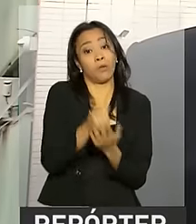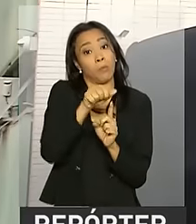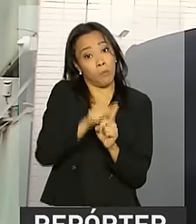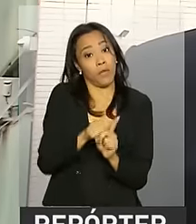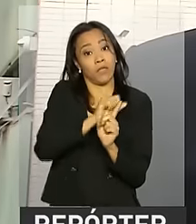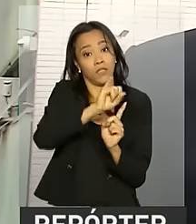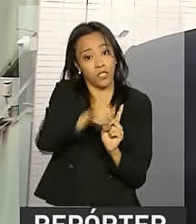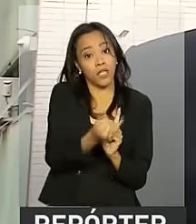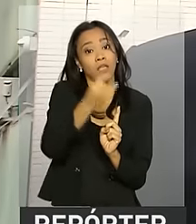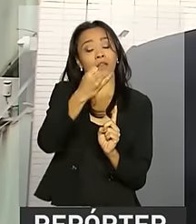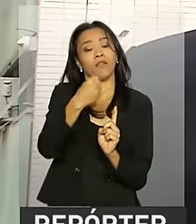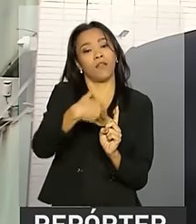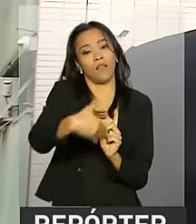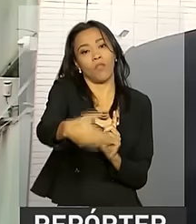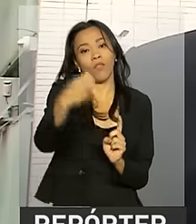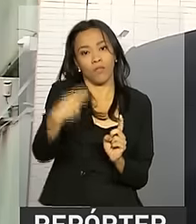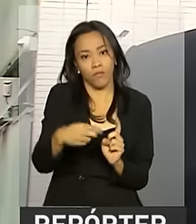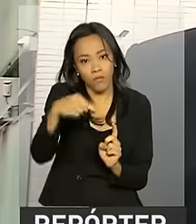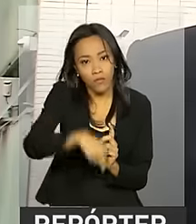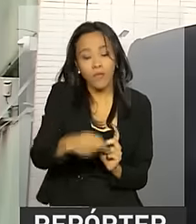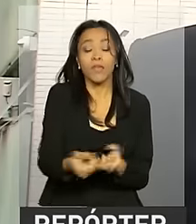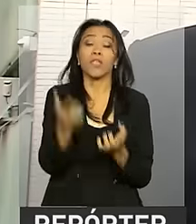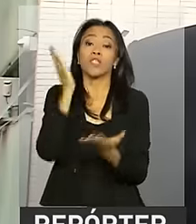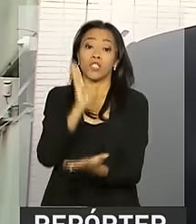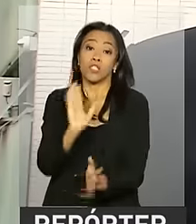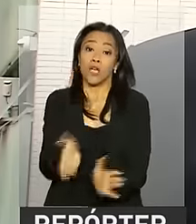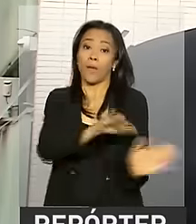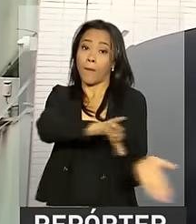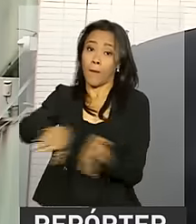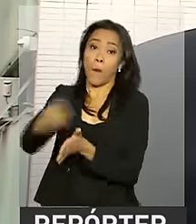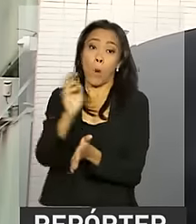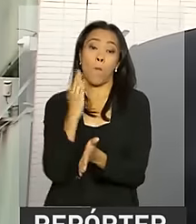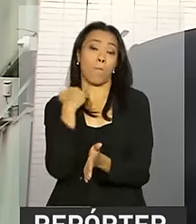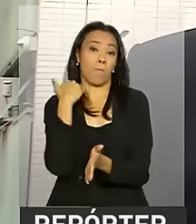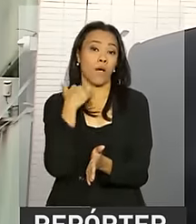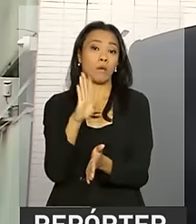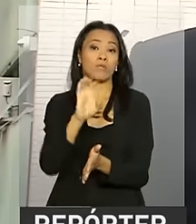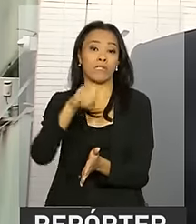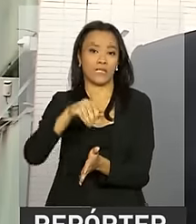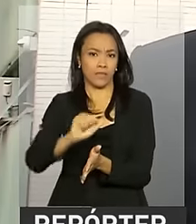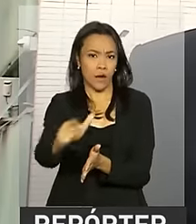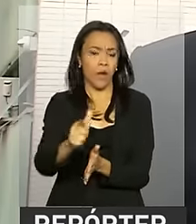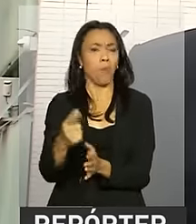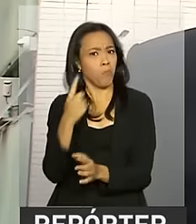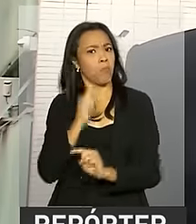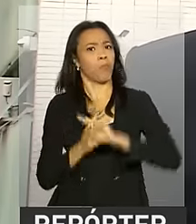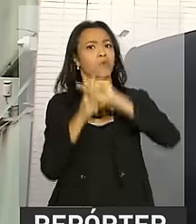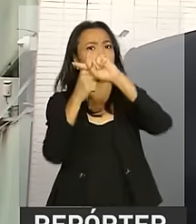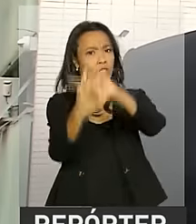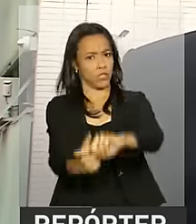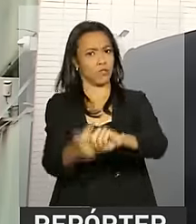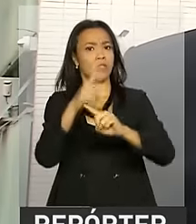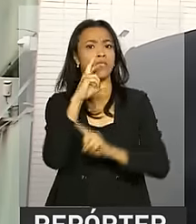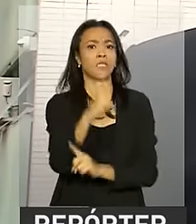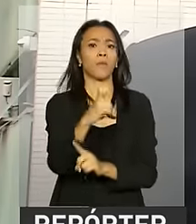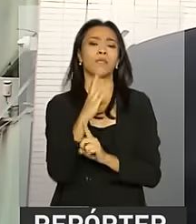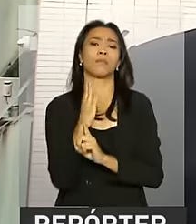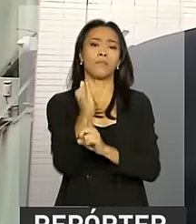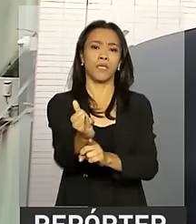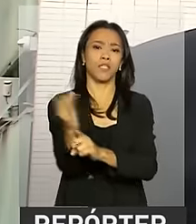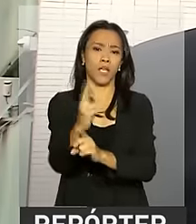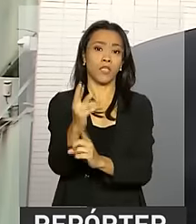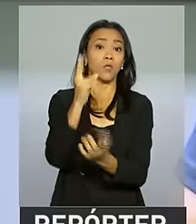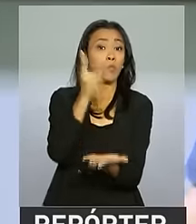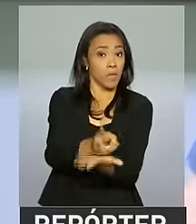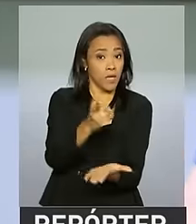ano já o banco central e o Tesouro Nacional apresentar um Resultado positivo de cerca de r50 bilhões de reais no